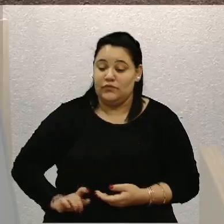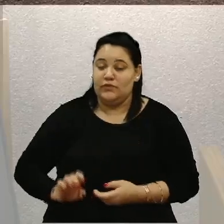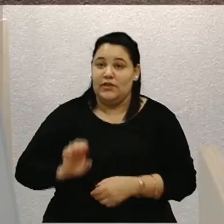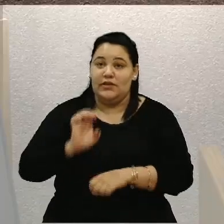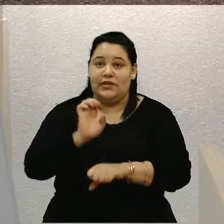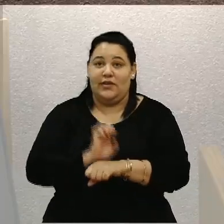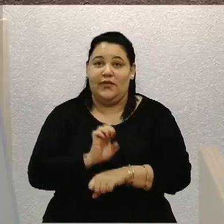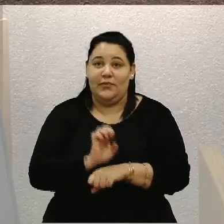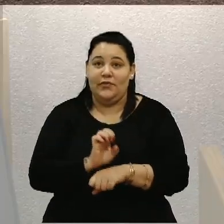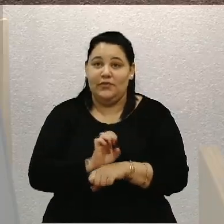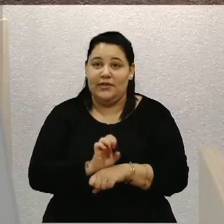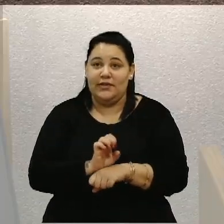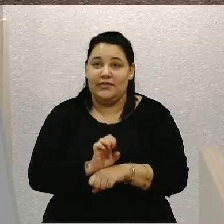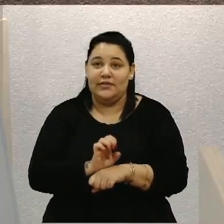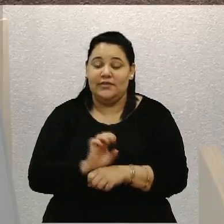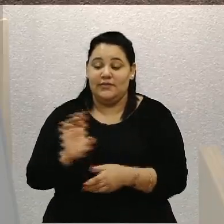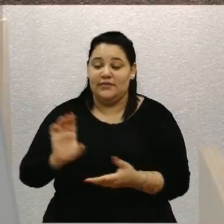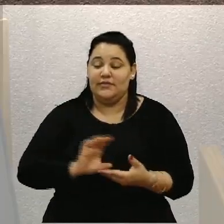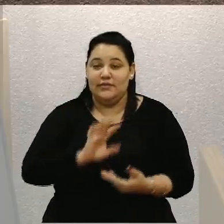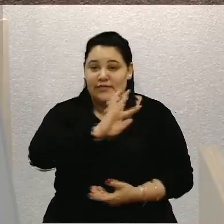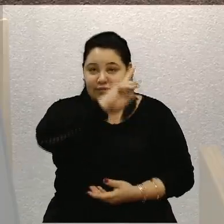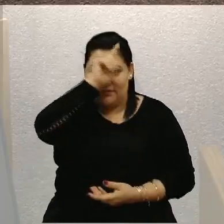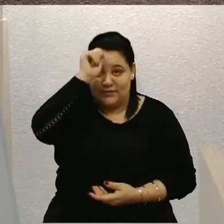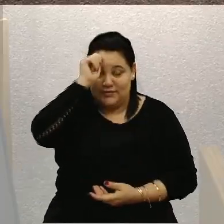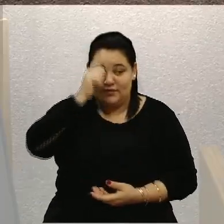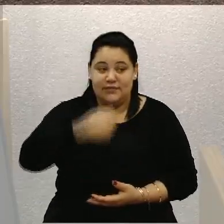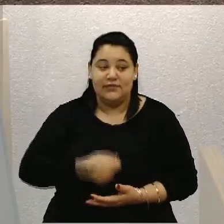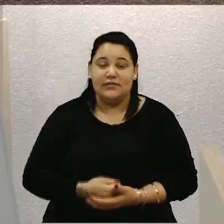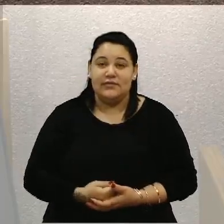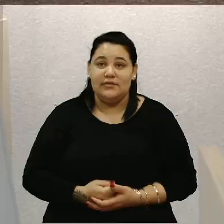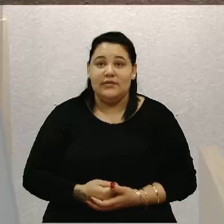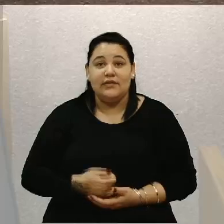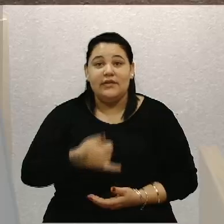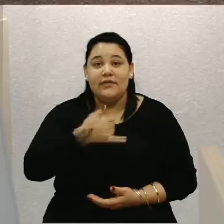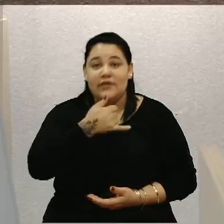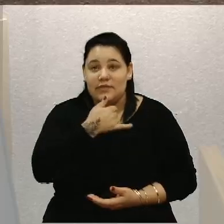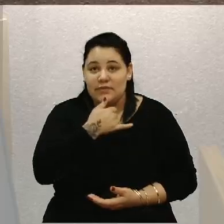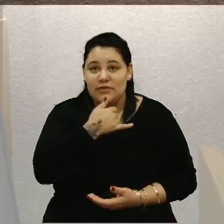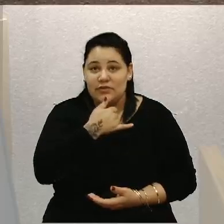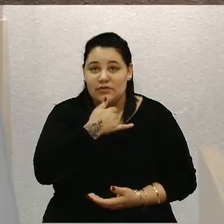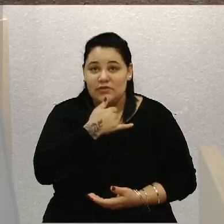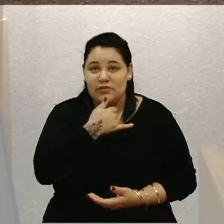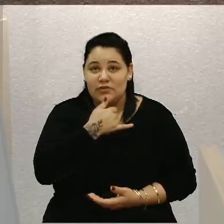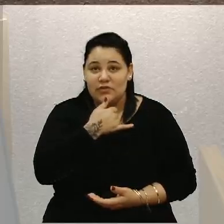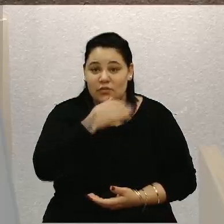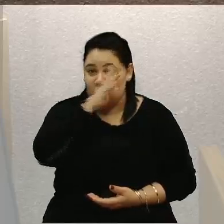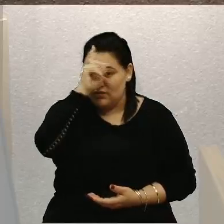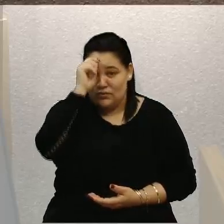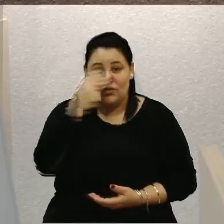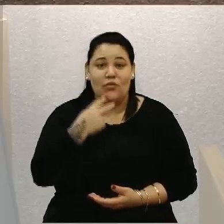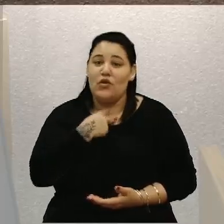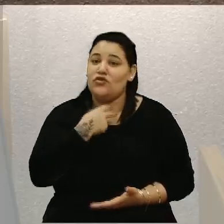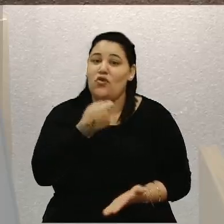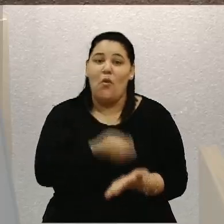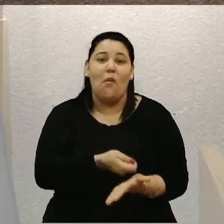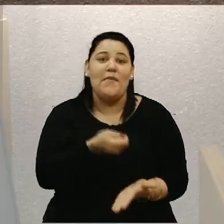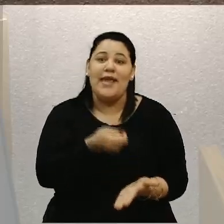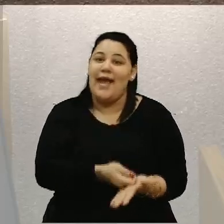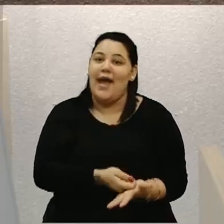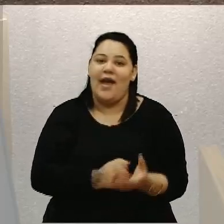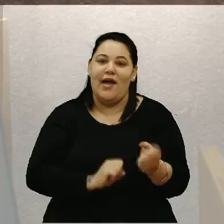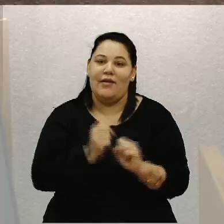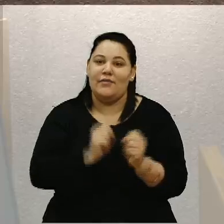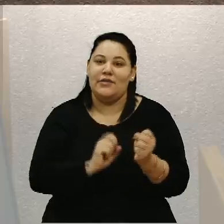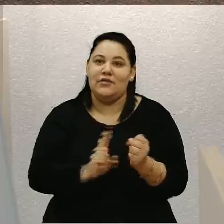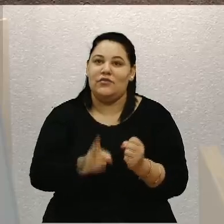recurso municipal. E, infelizmente, o município não tem como obrigar uma empresa a continuar